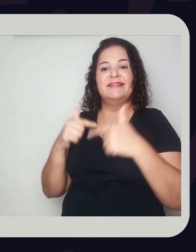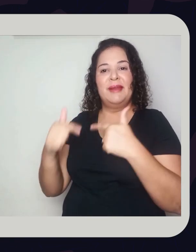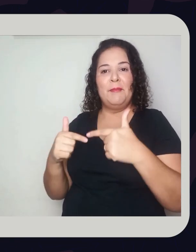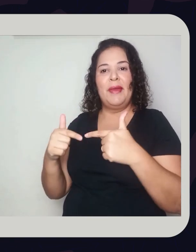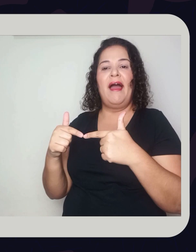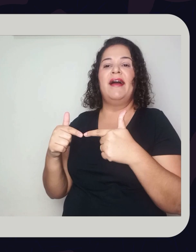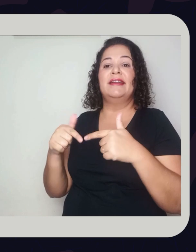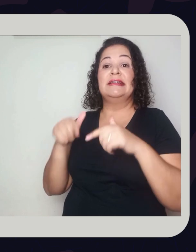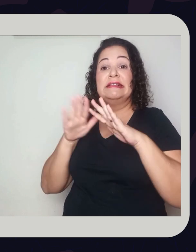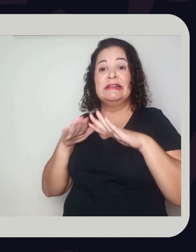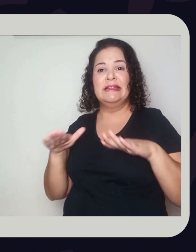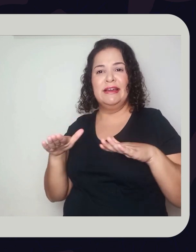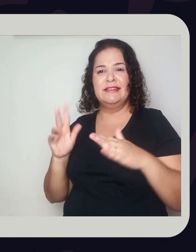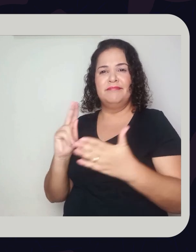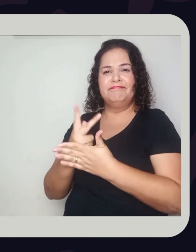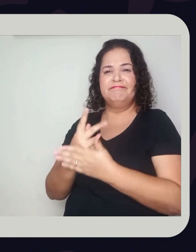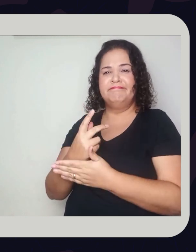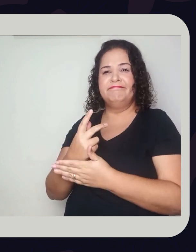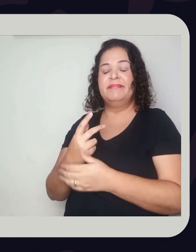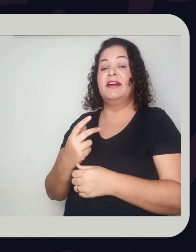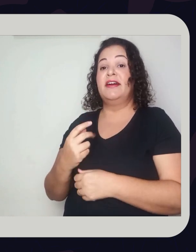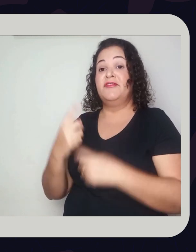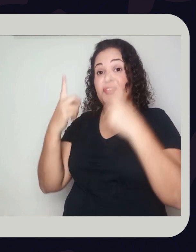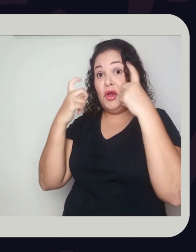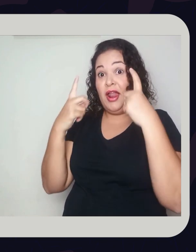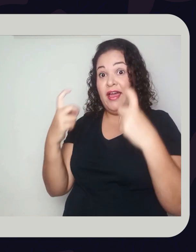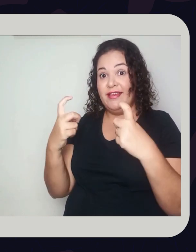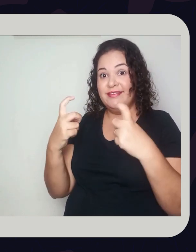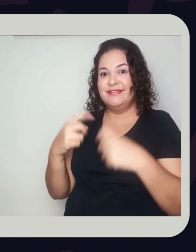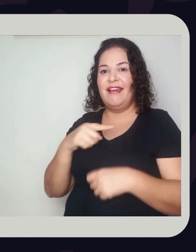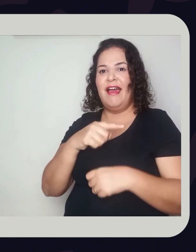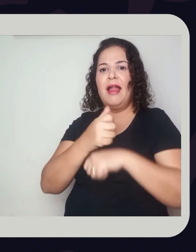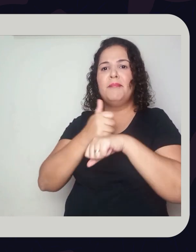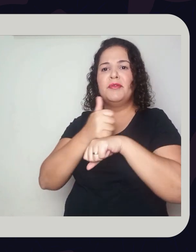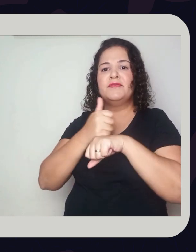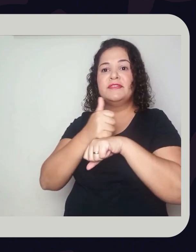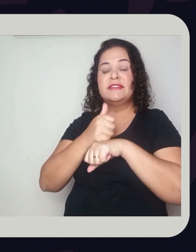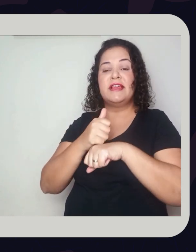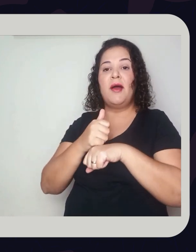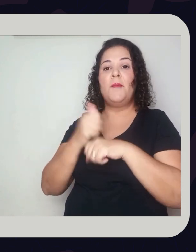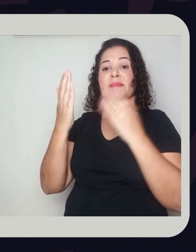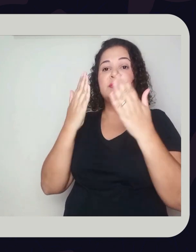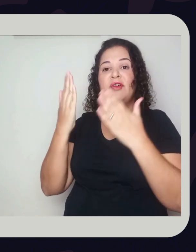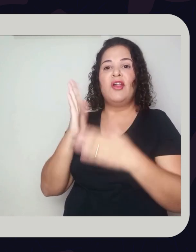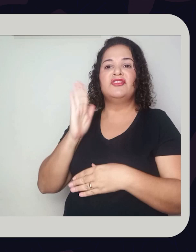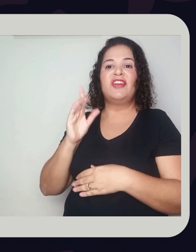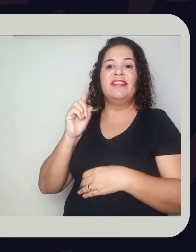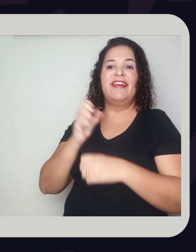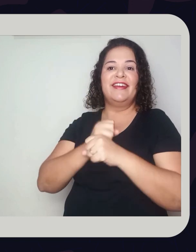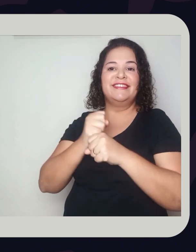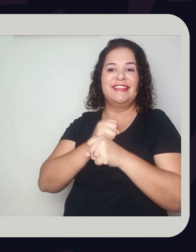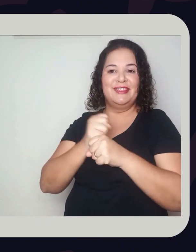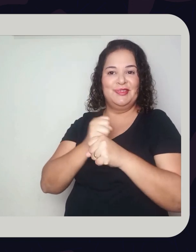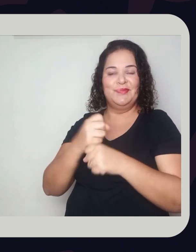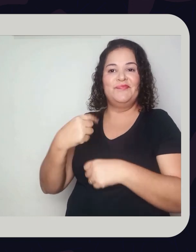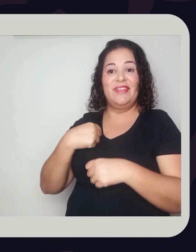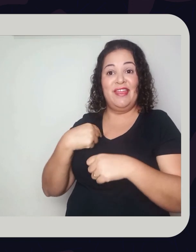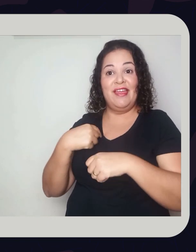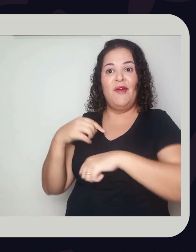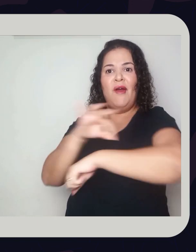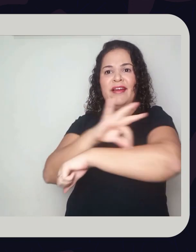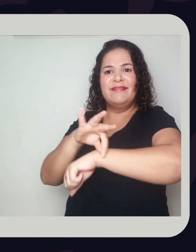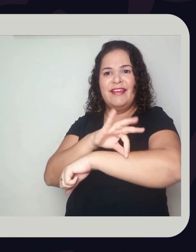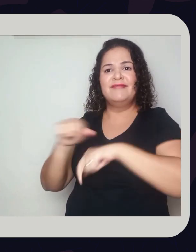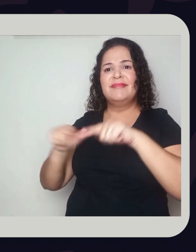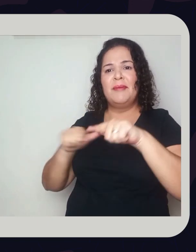com crianças vítimas de violência, ela tinha mais de 10 anos como psicóloga e eu, arquiteto, trabalhava com cenografia e